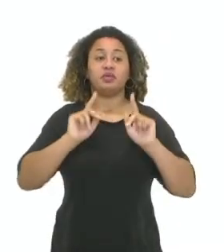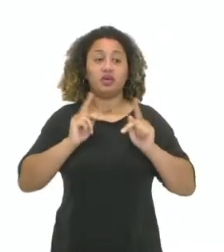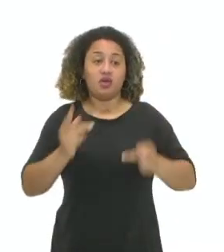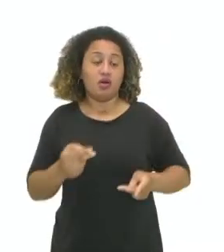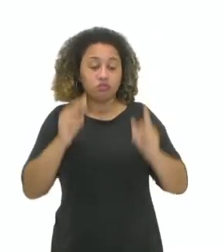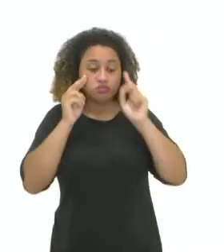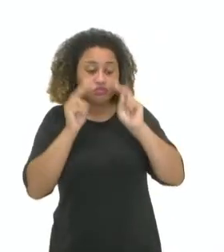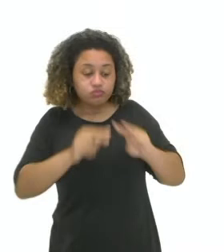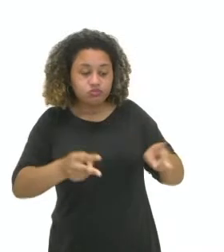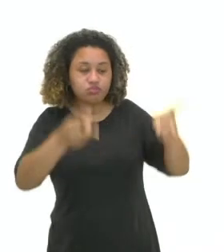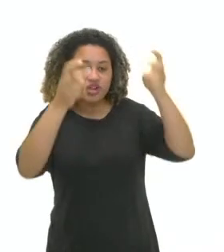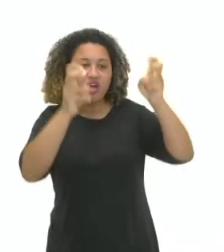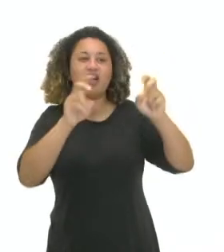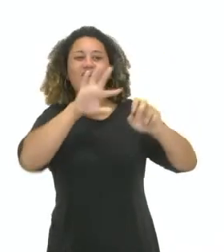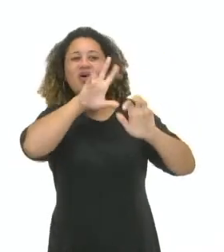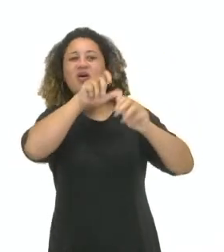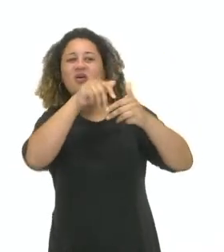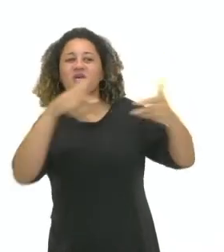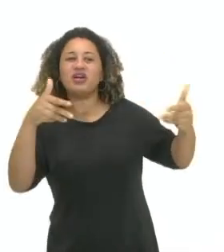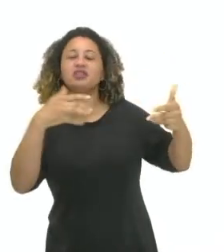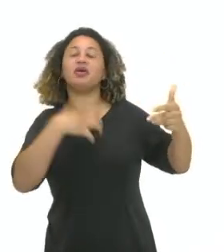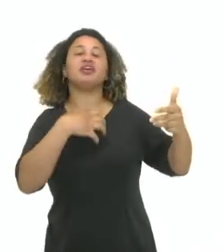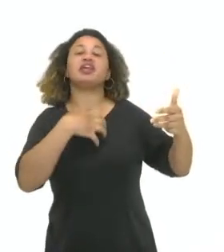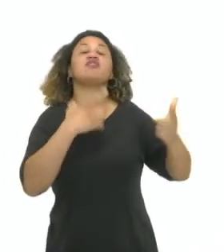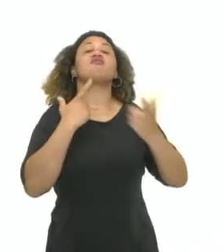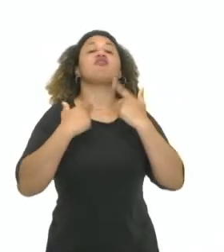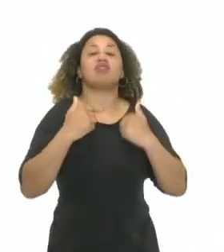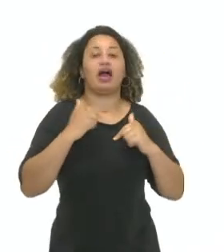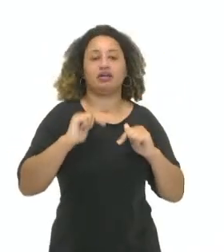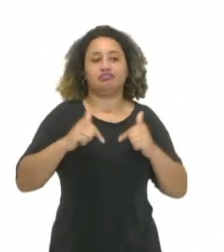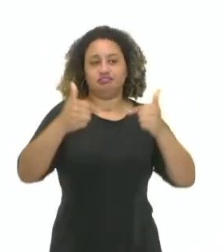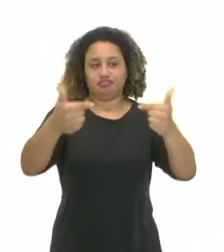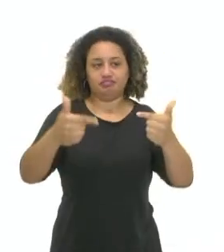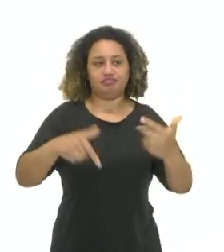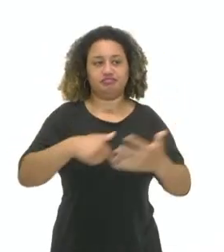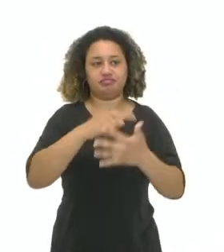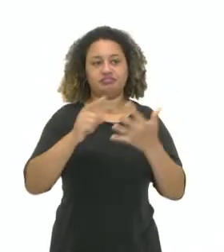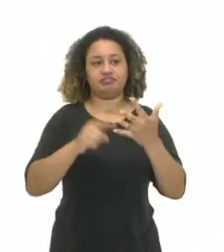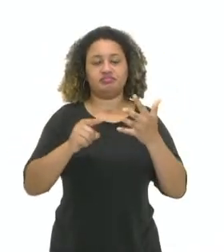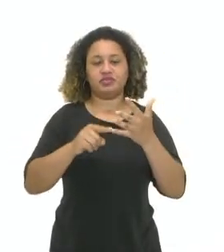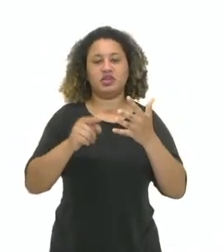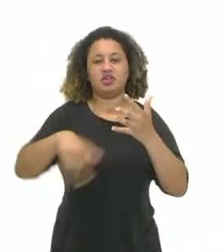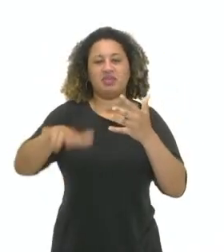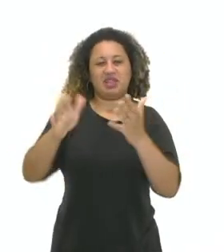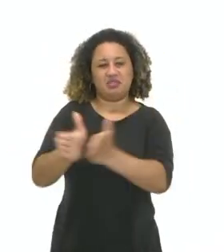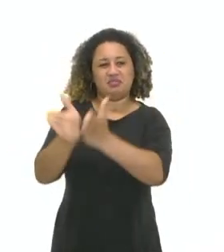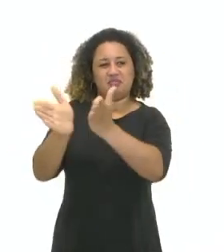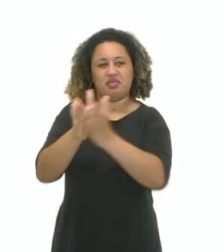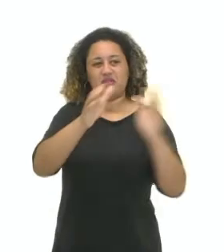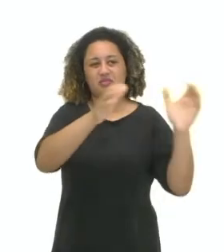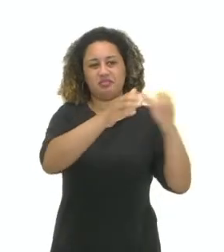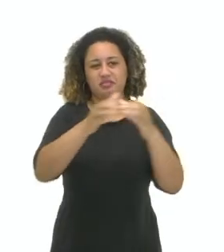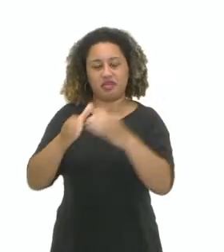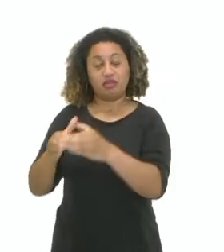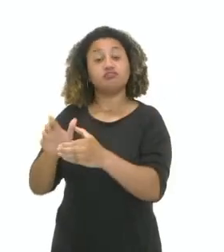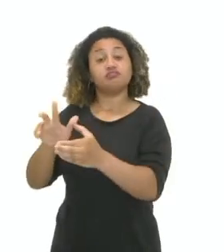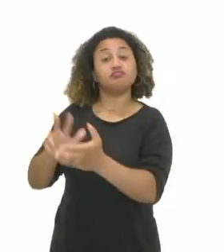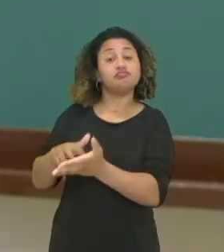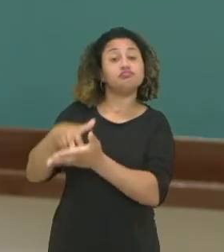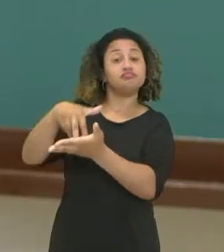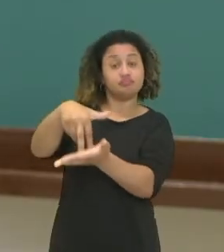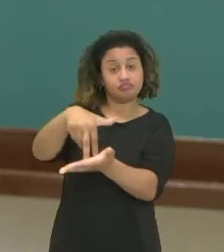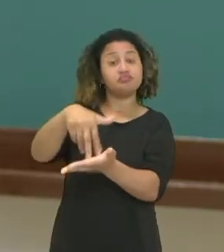um animal comandado por instintos. As classes mais pobres são protagonistas